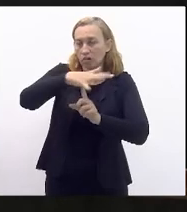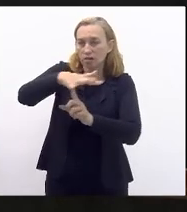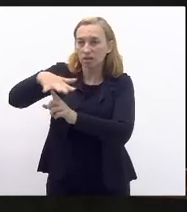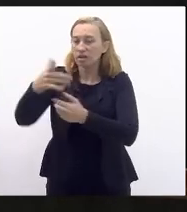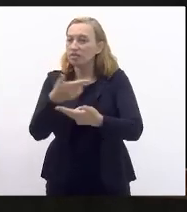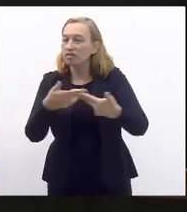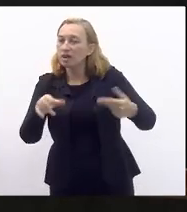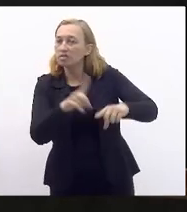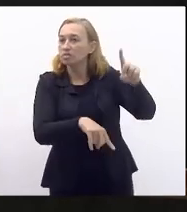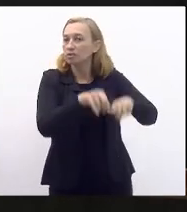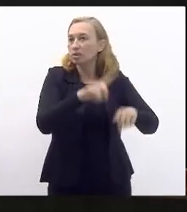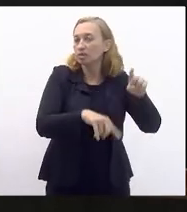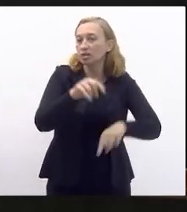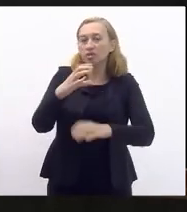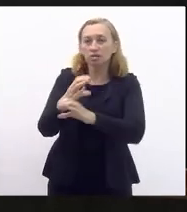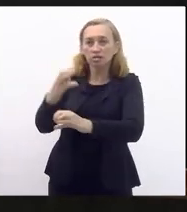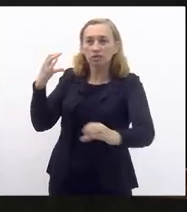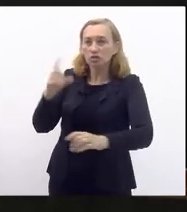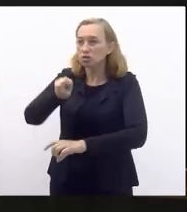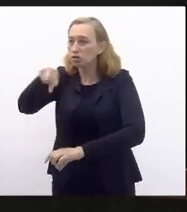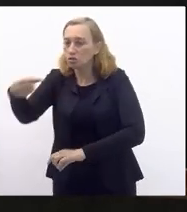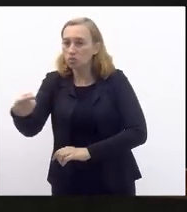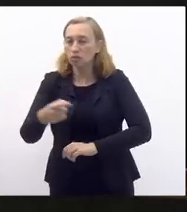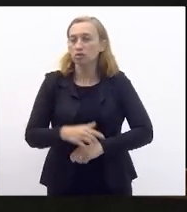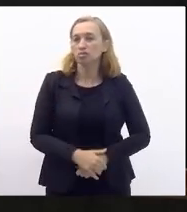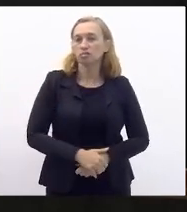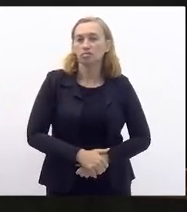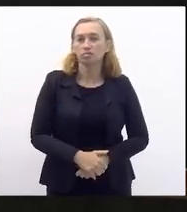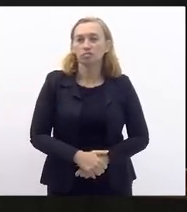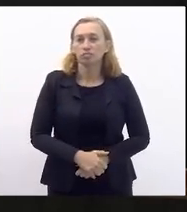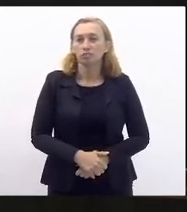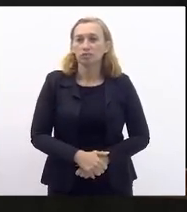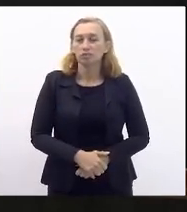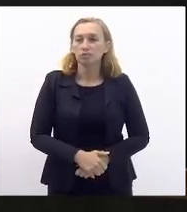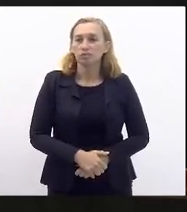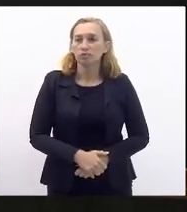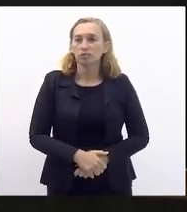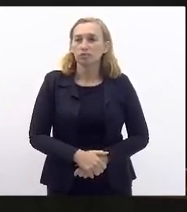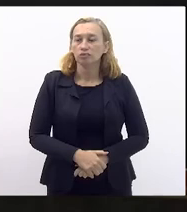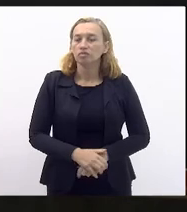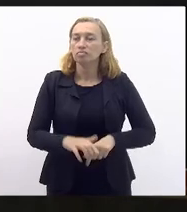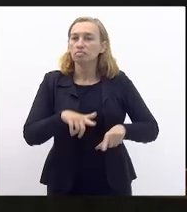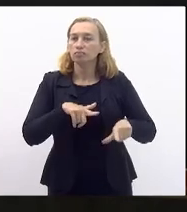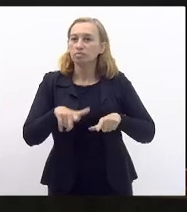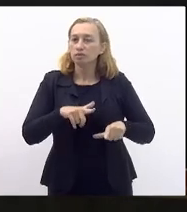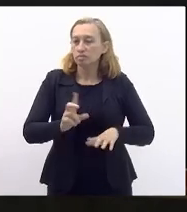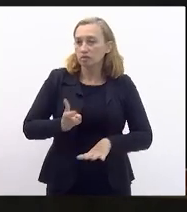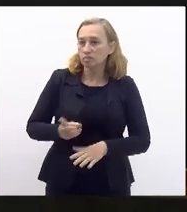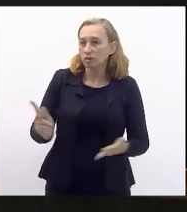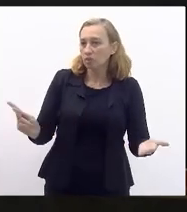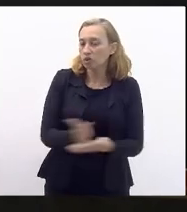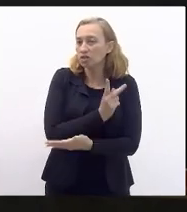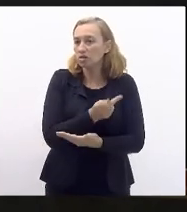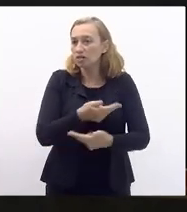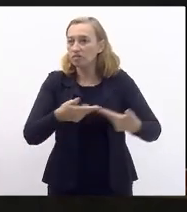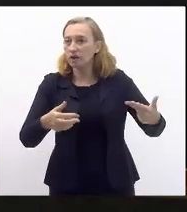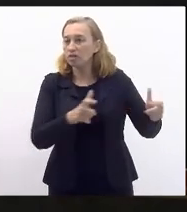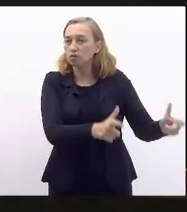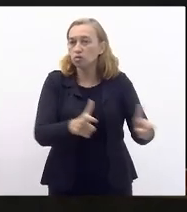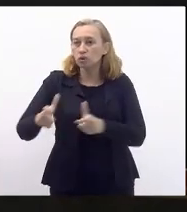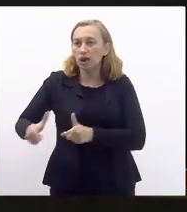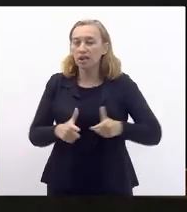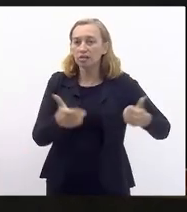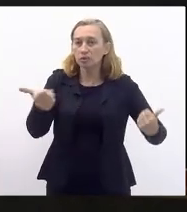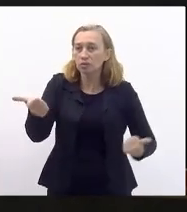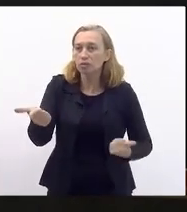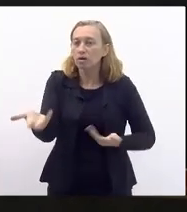equipamentos de engenharia dentre outros meios a operação transcorreu em diversos pontos com